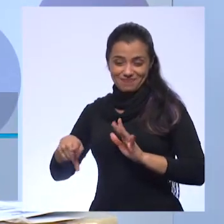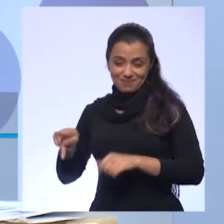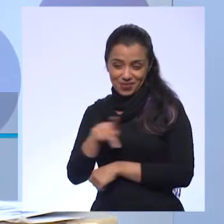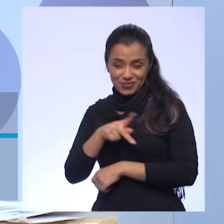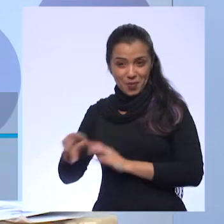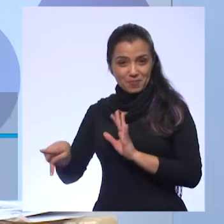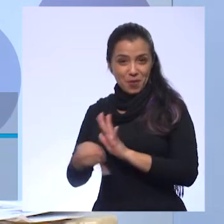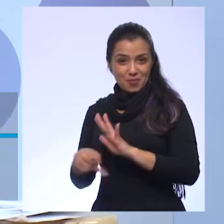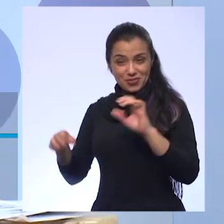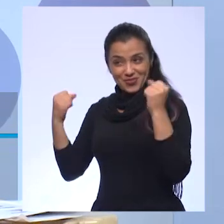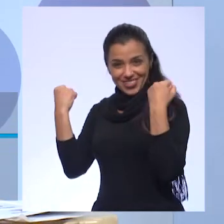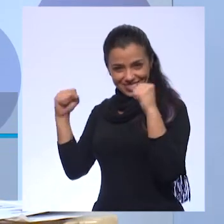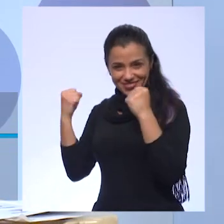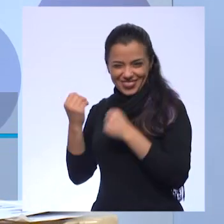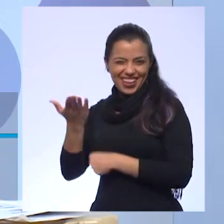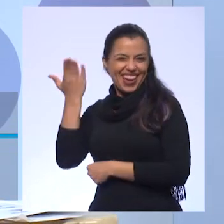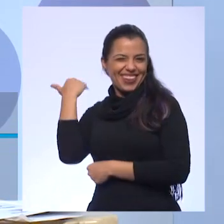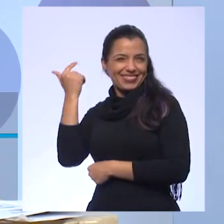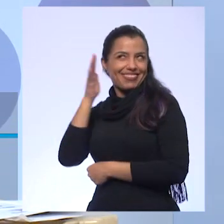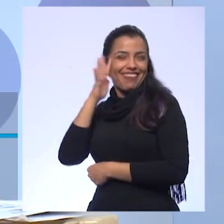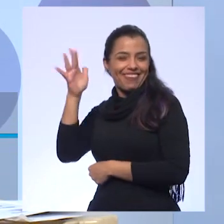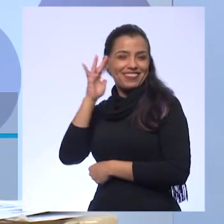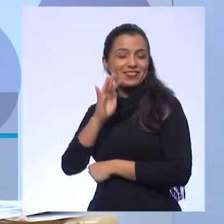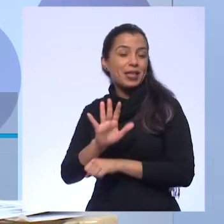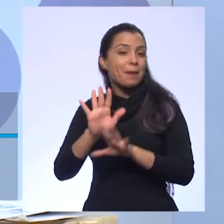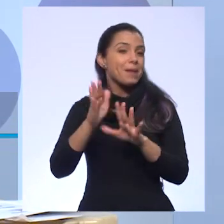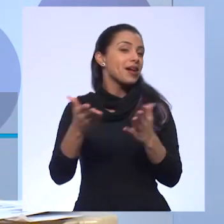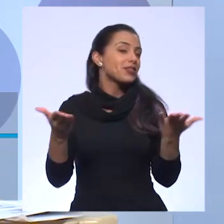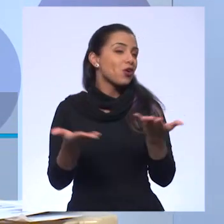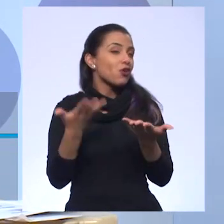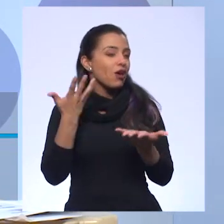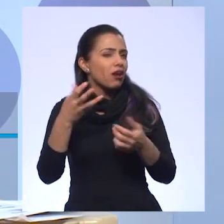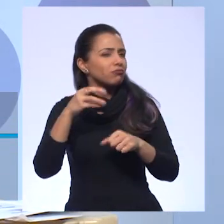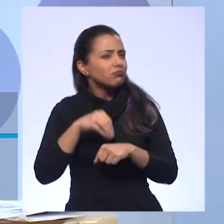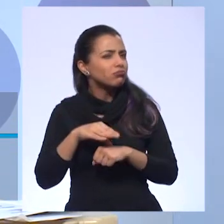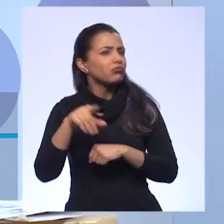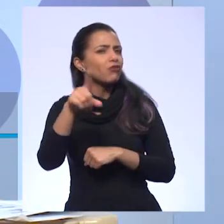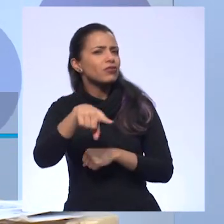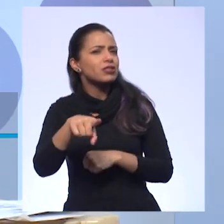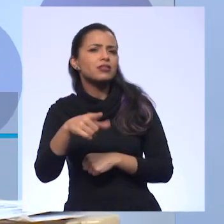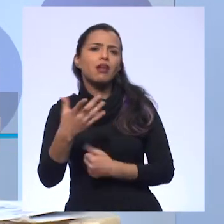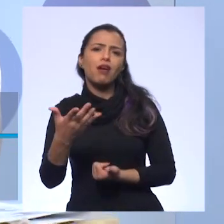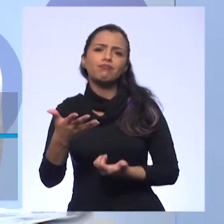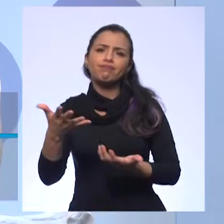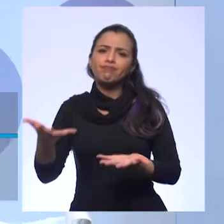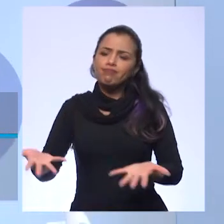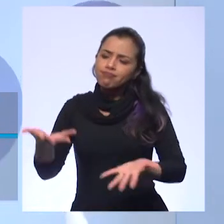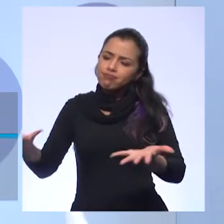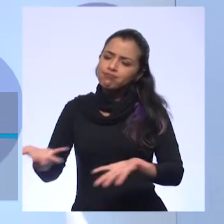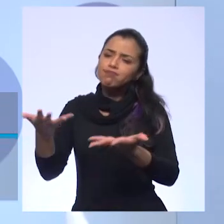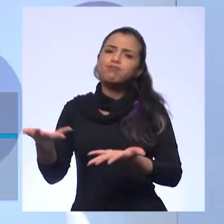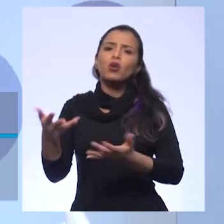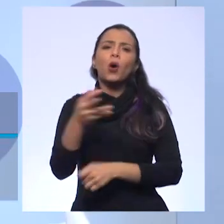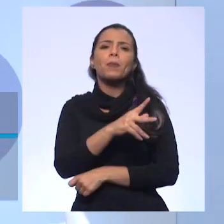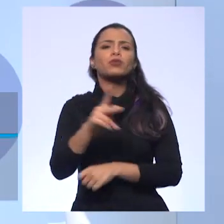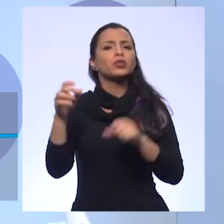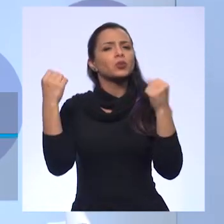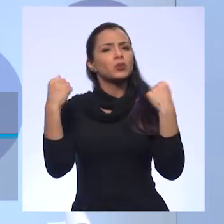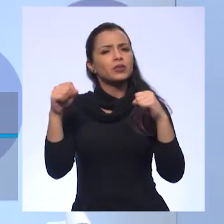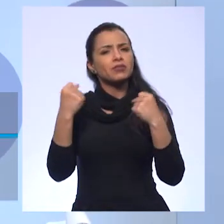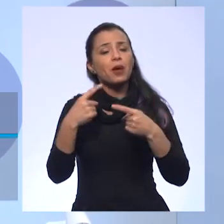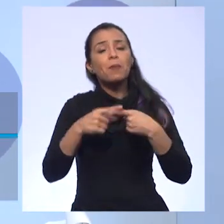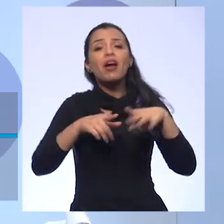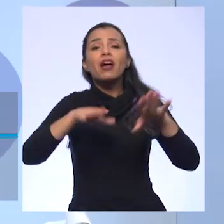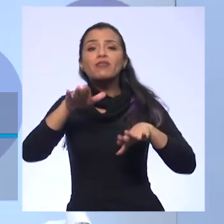o que eu gostaria de dizer para vocês, gente, é o seguinte: valorize o professor de educação física. Então, às vezes você tem na escola um ótimo profissional,